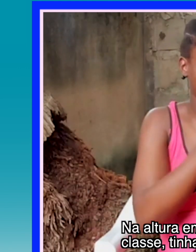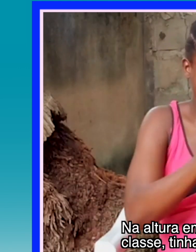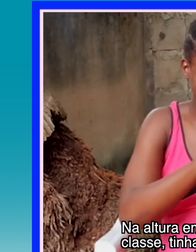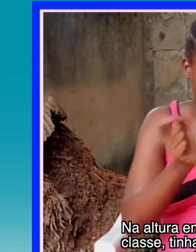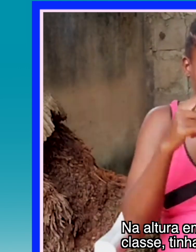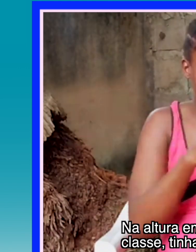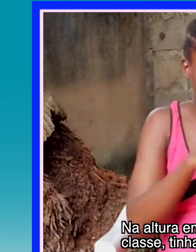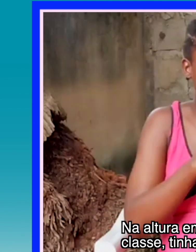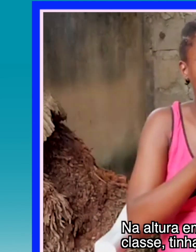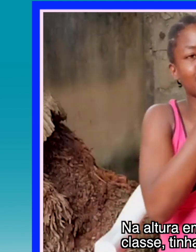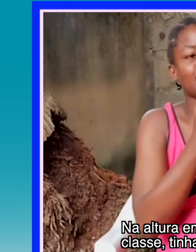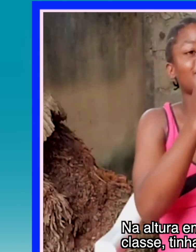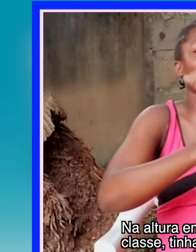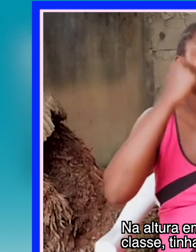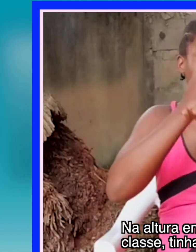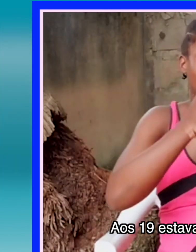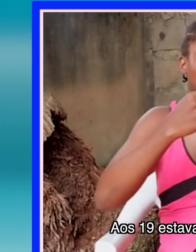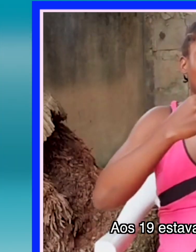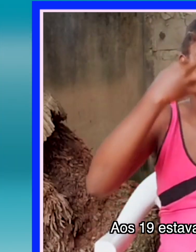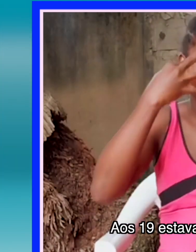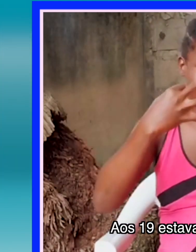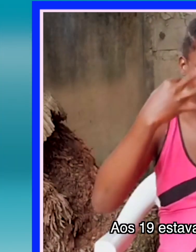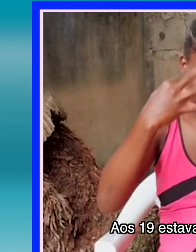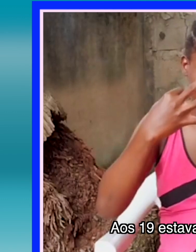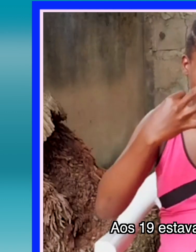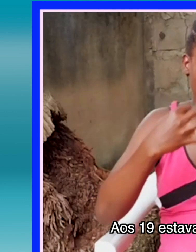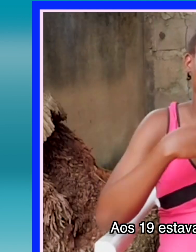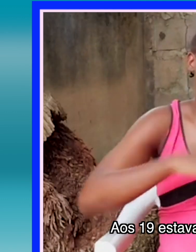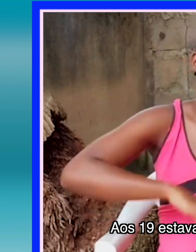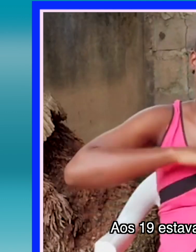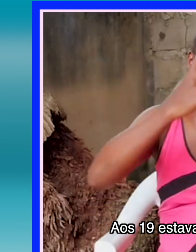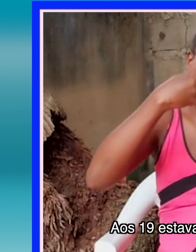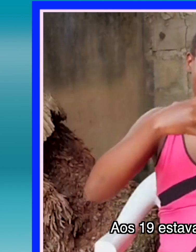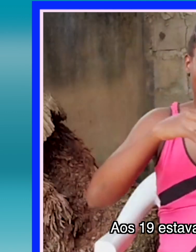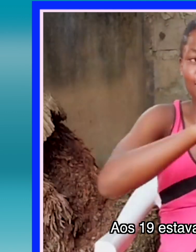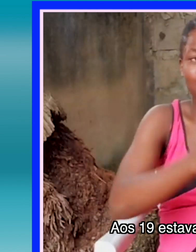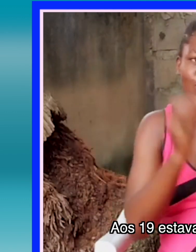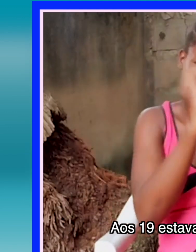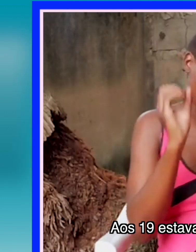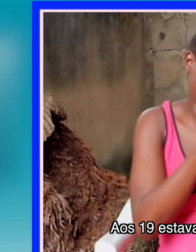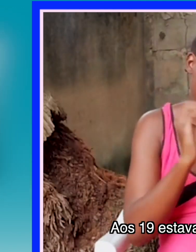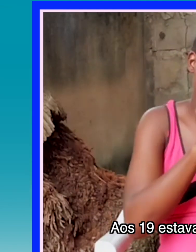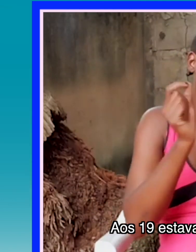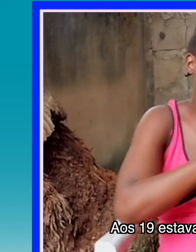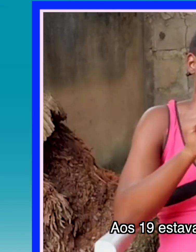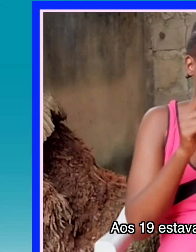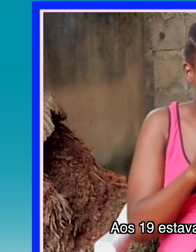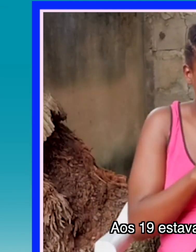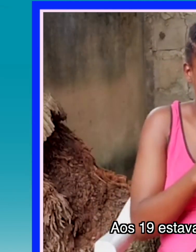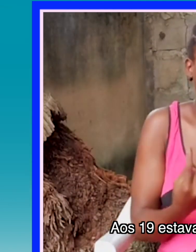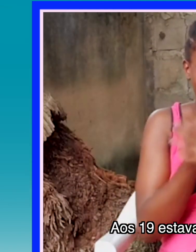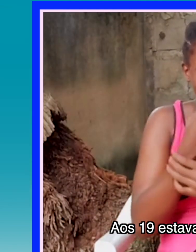7ª classe, tinha 18 anos e não engravidei. Aos 19 estava na 8ª e não